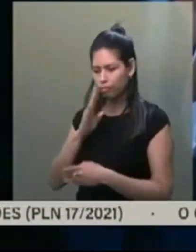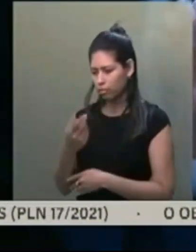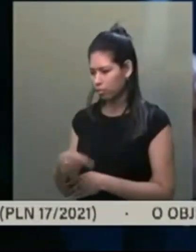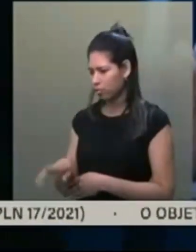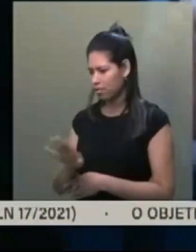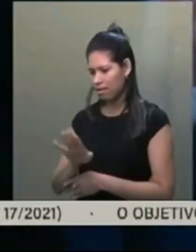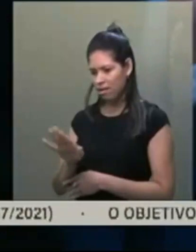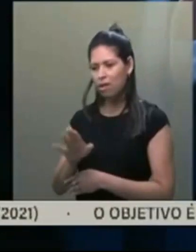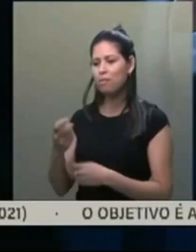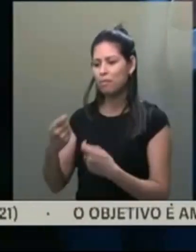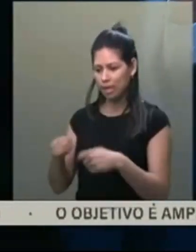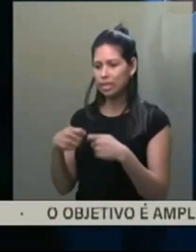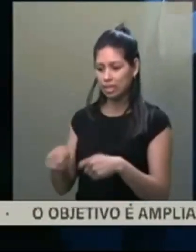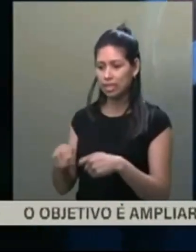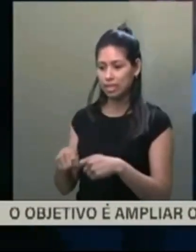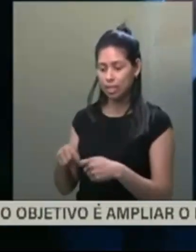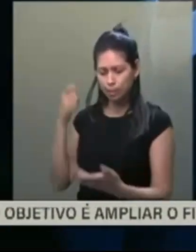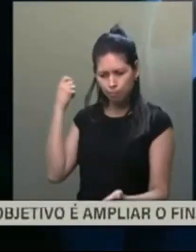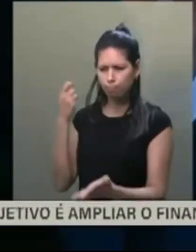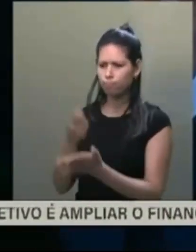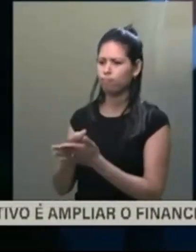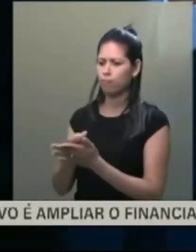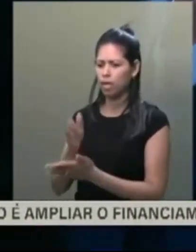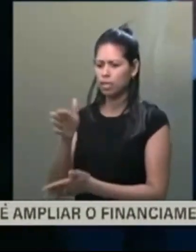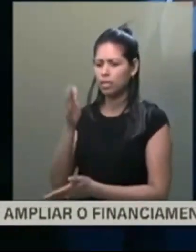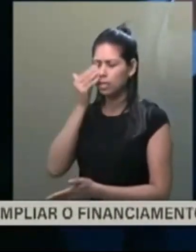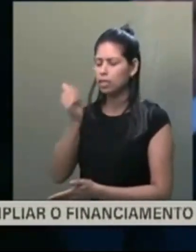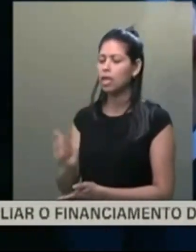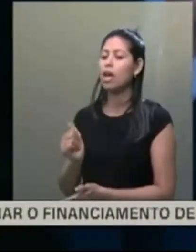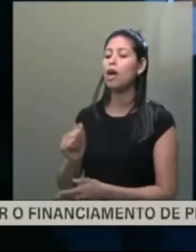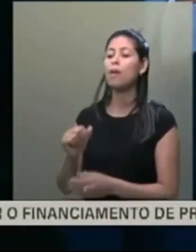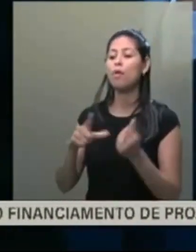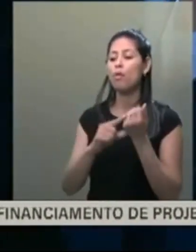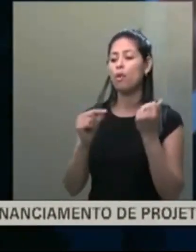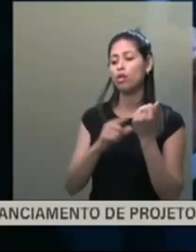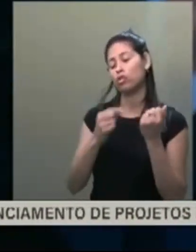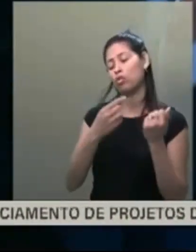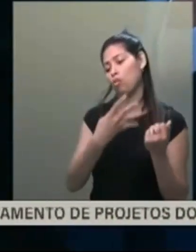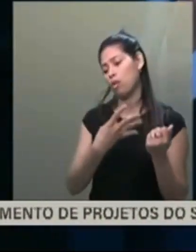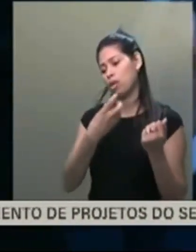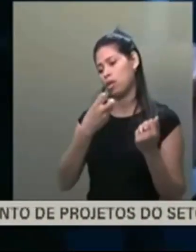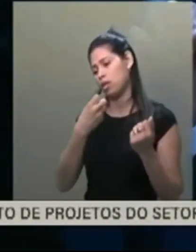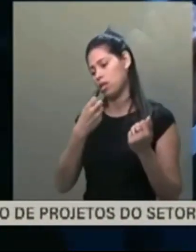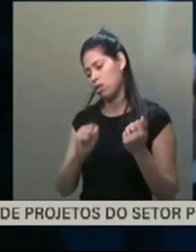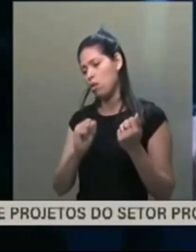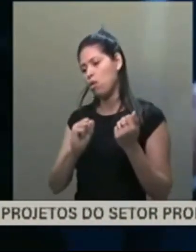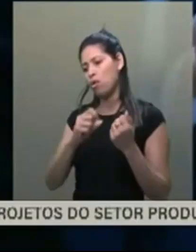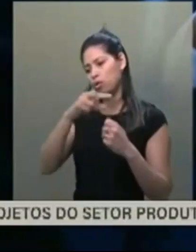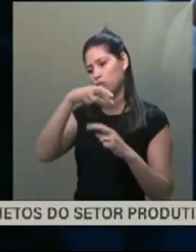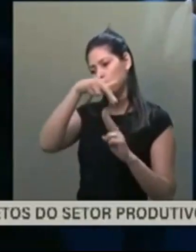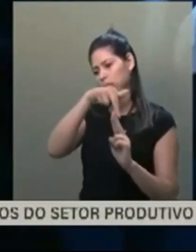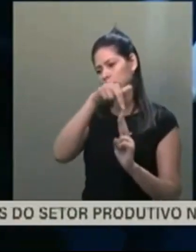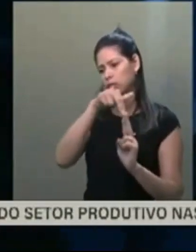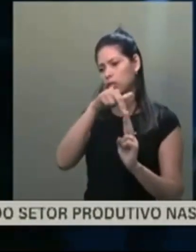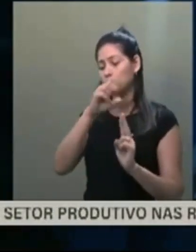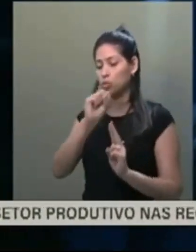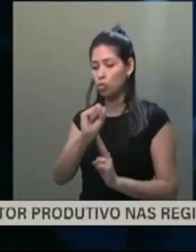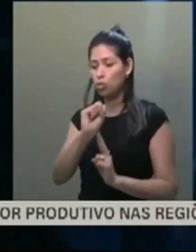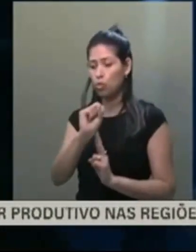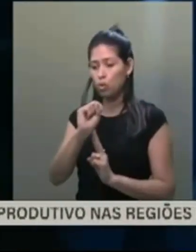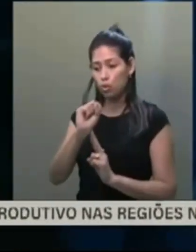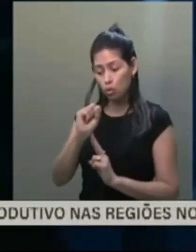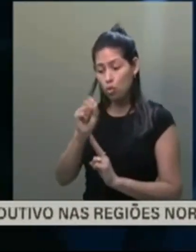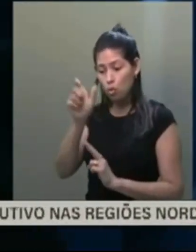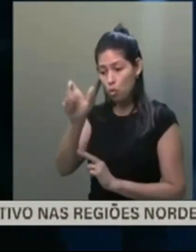Vossa Excelência sabe melhor do que eu que o artigo 48, inciso 8 do regimento, diz que ao